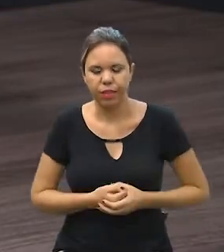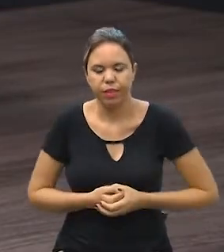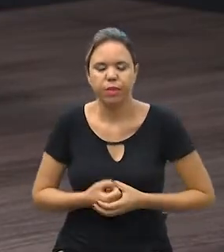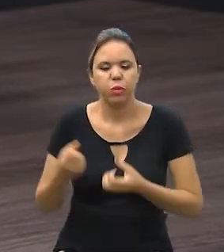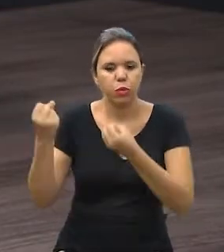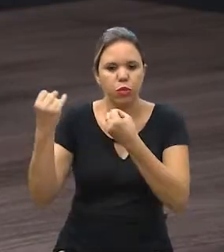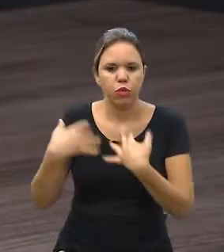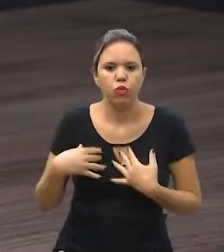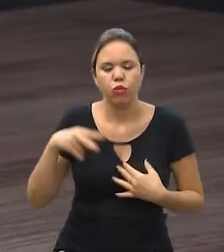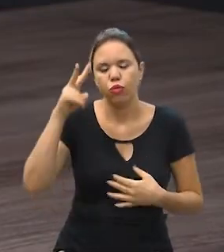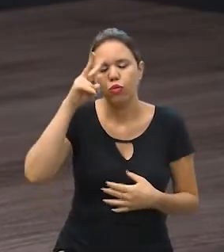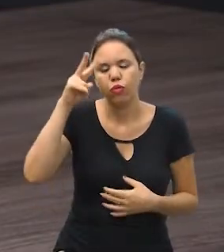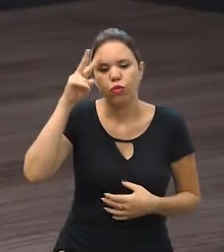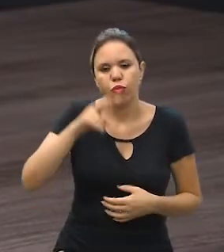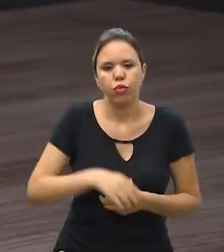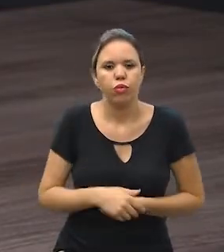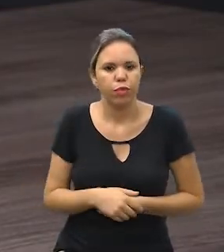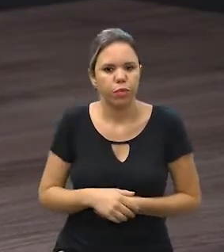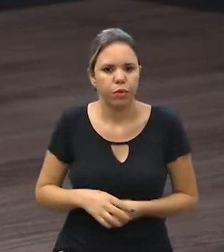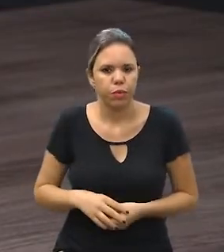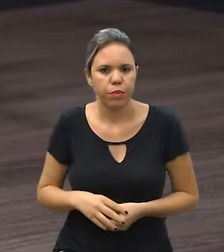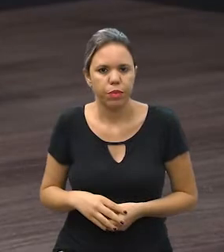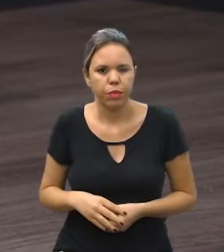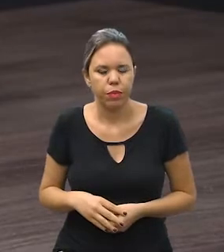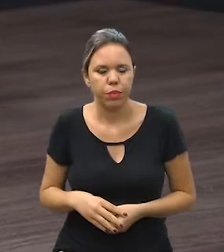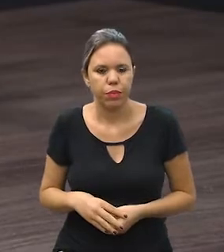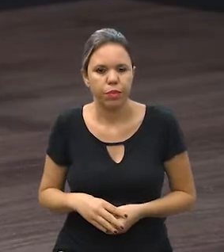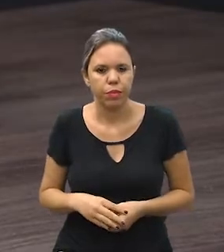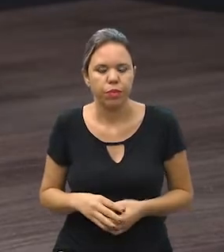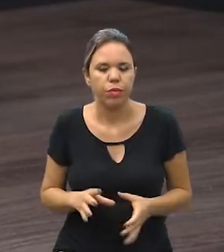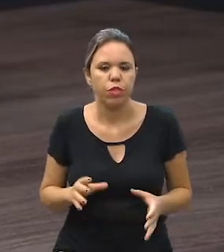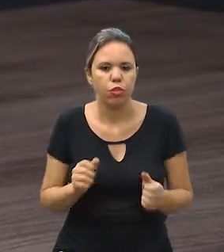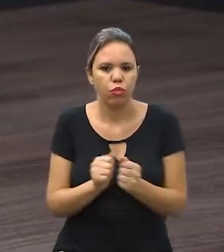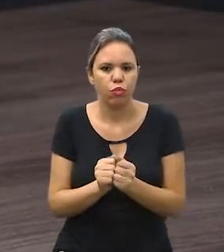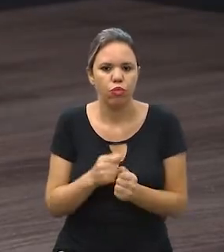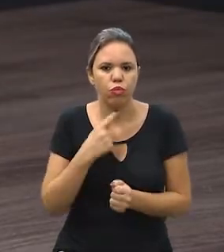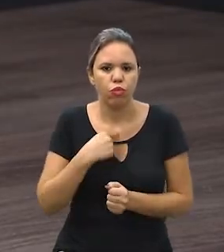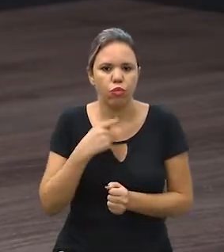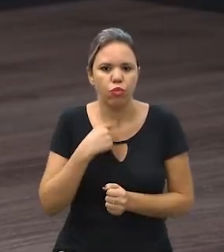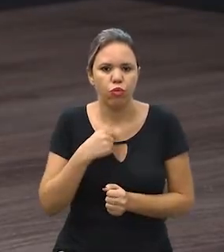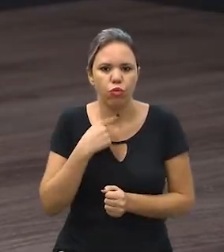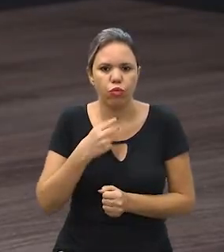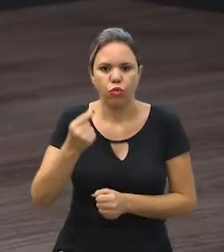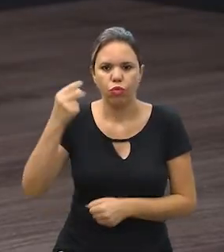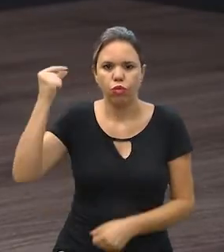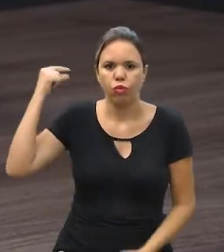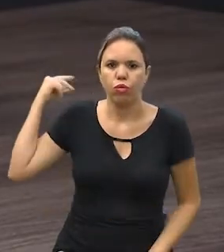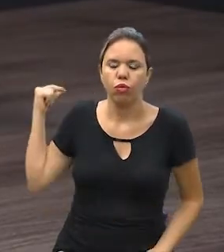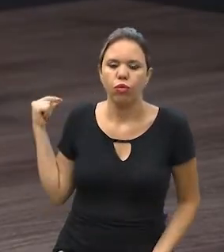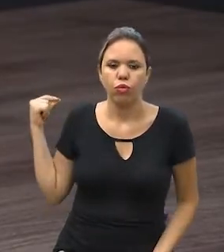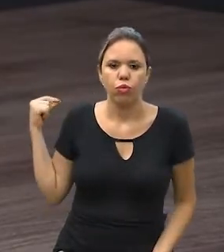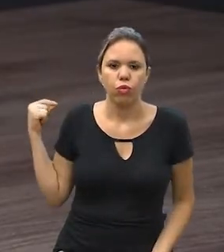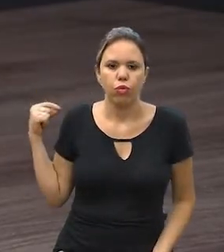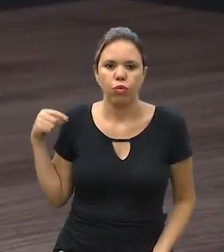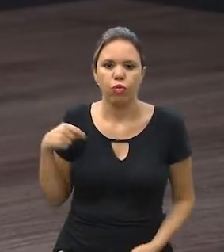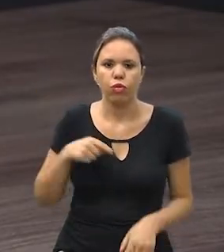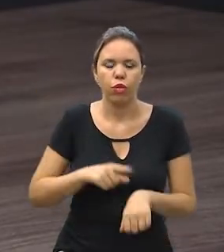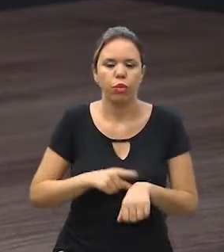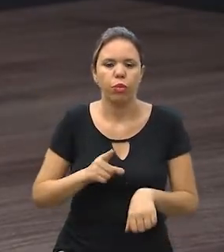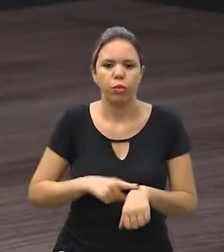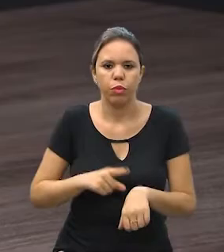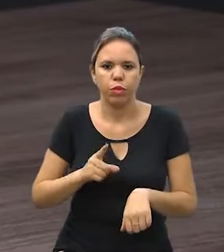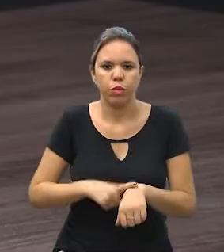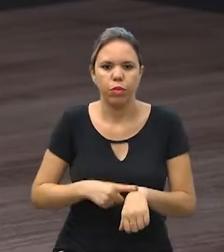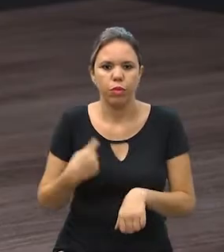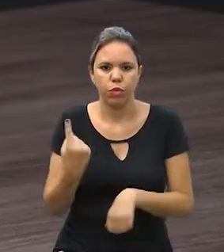Me conta essa história que juntou aí, parece que um desejo bem antigo com esse momento